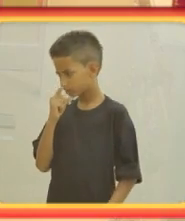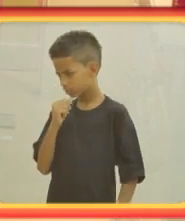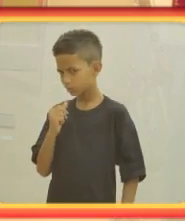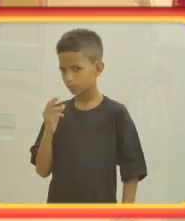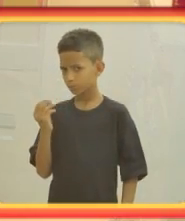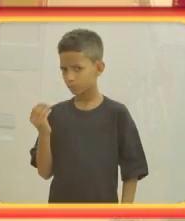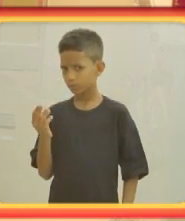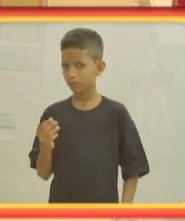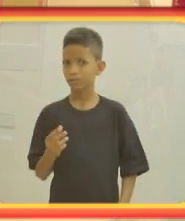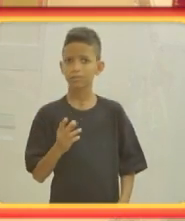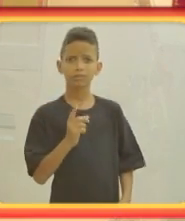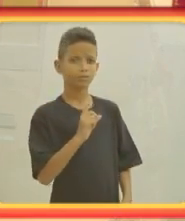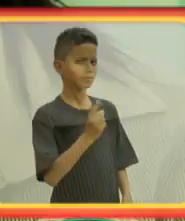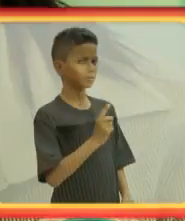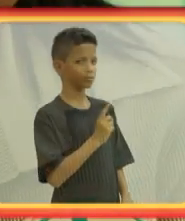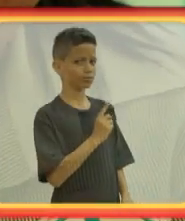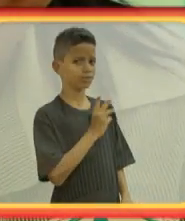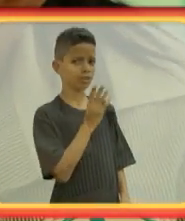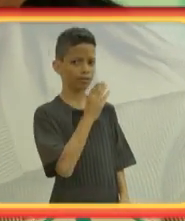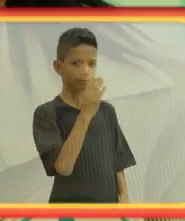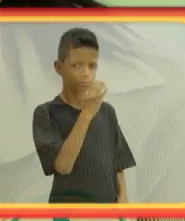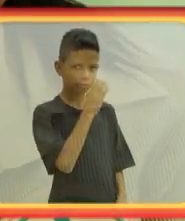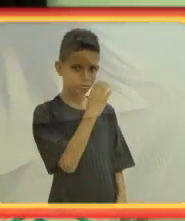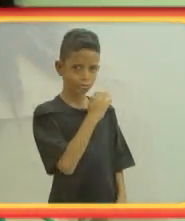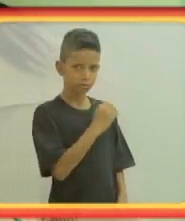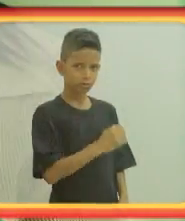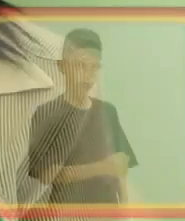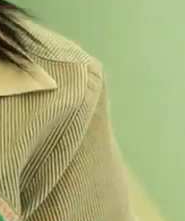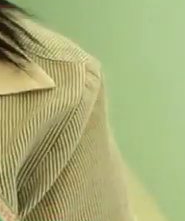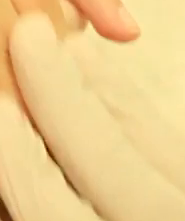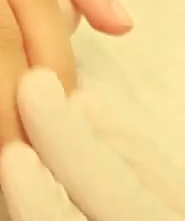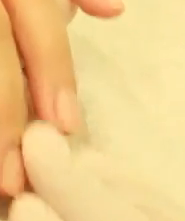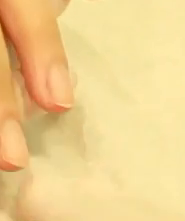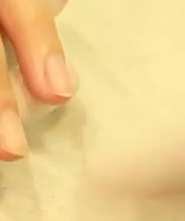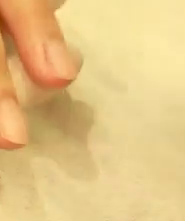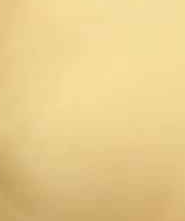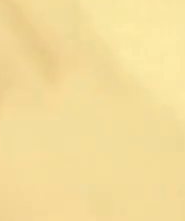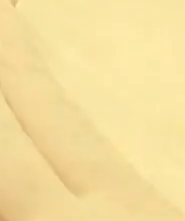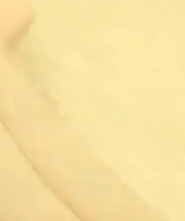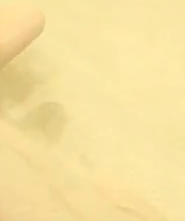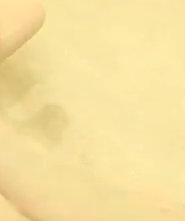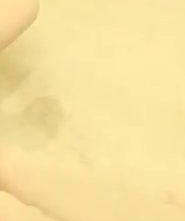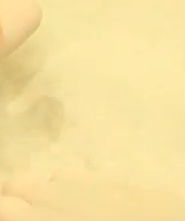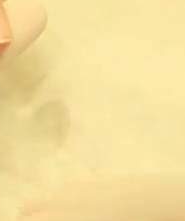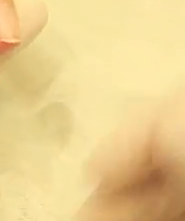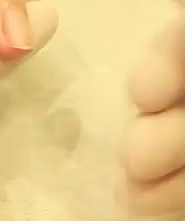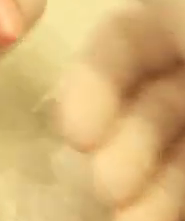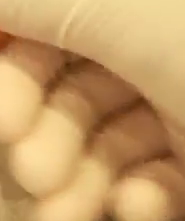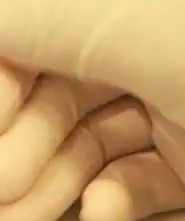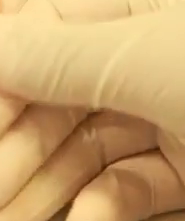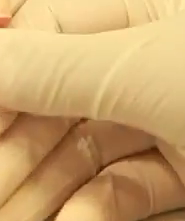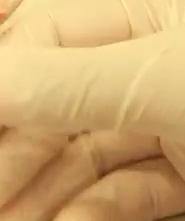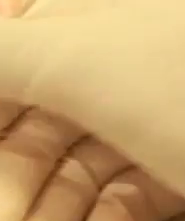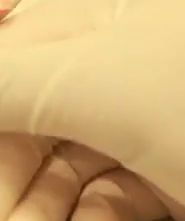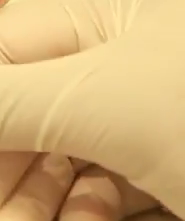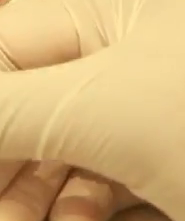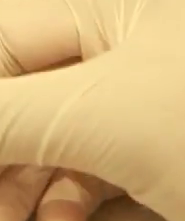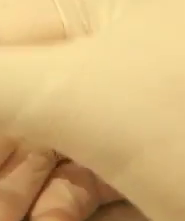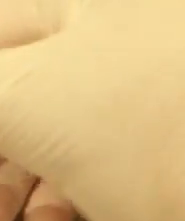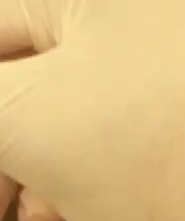Manda muito pra fazer unha. Não, é rapidinho. Vitória sorri e segura a mão de Marina.